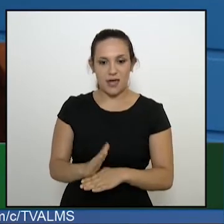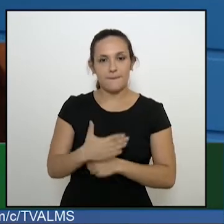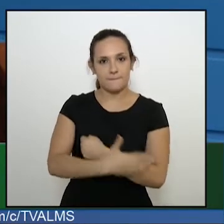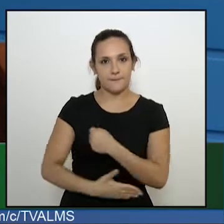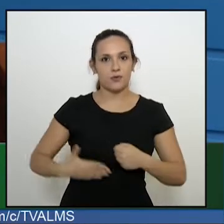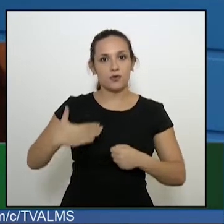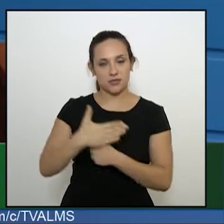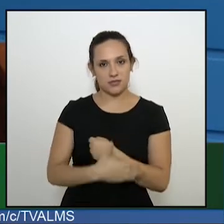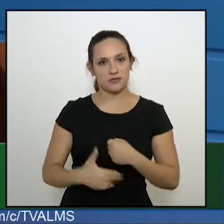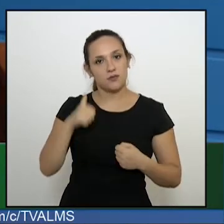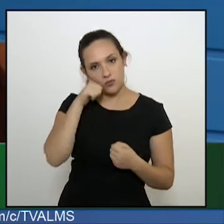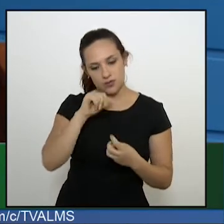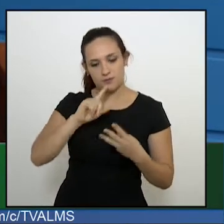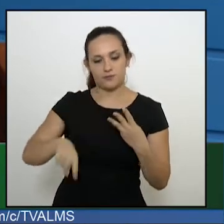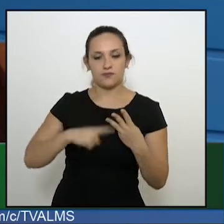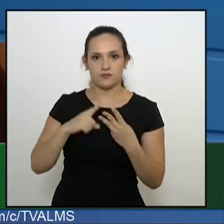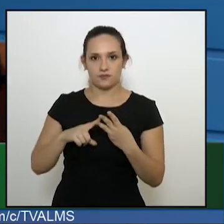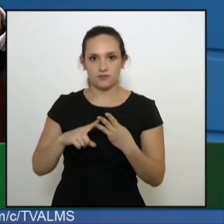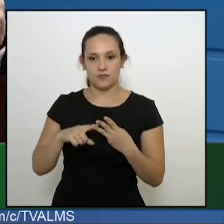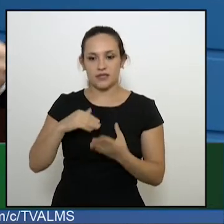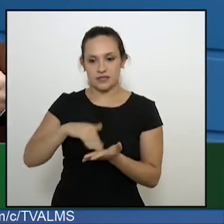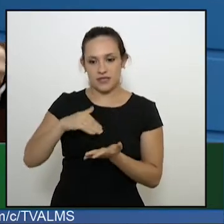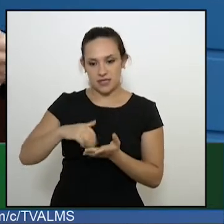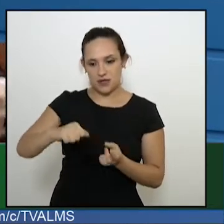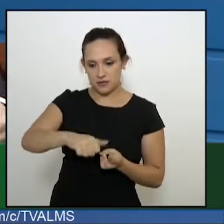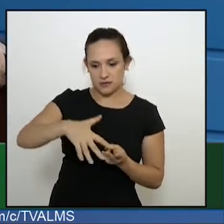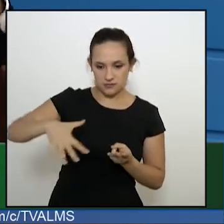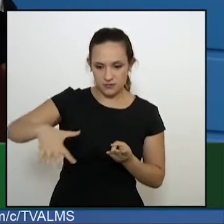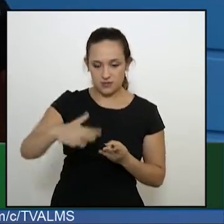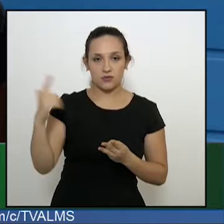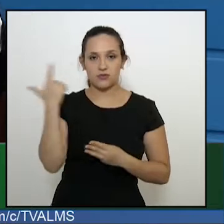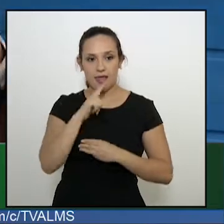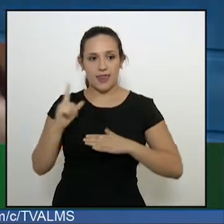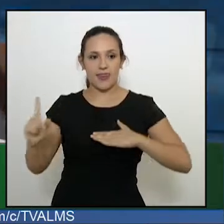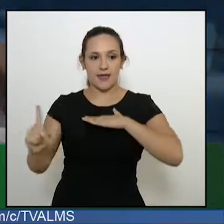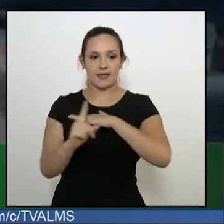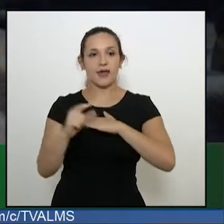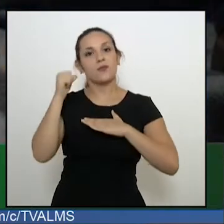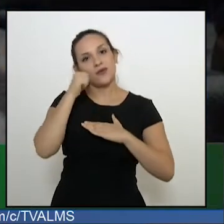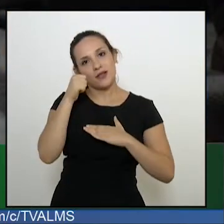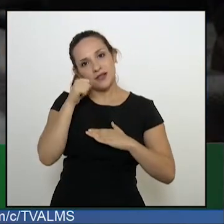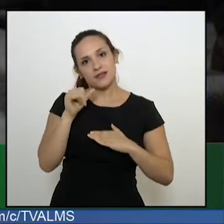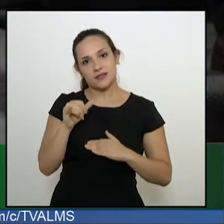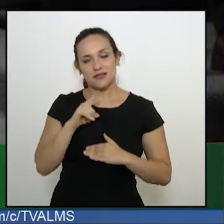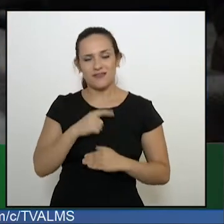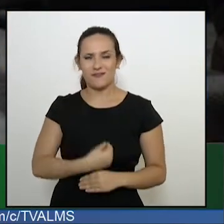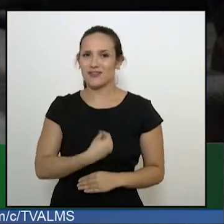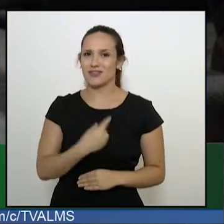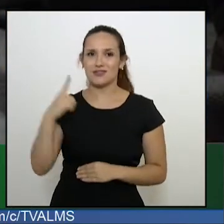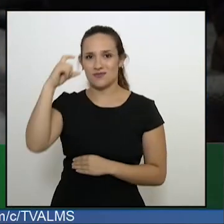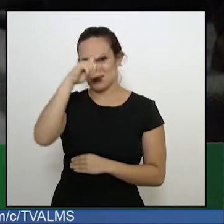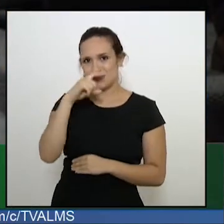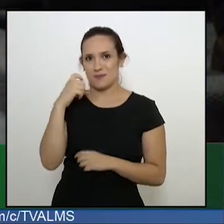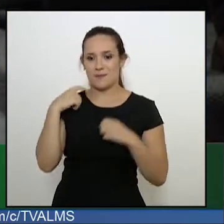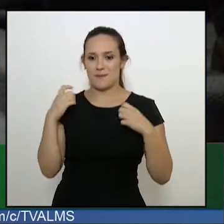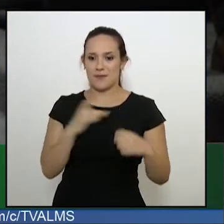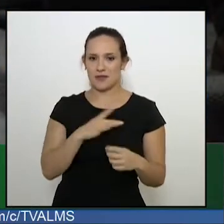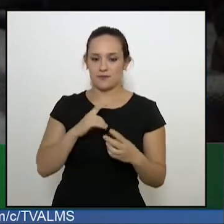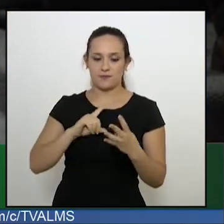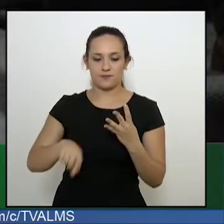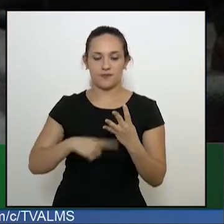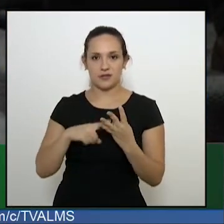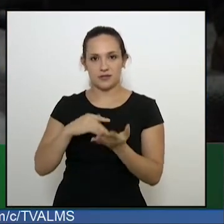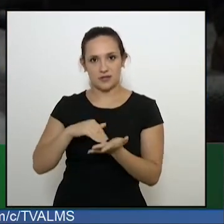das mulheres, Secretaria da Assistência Social para atender a mulher que vive em situação de vulnerabilidade, a Secretaria